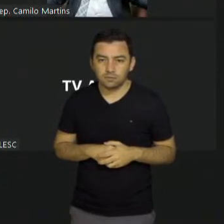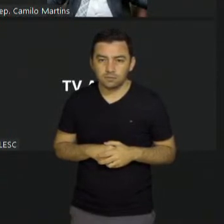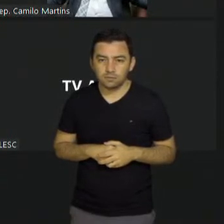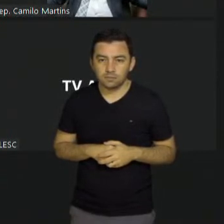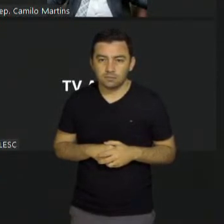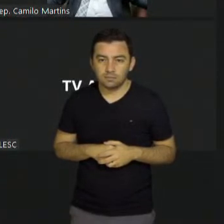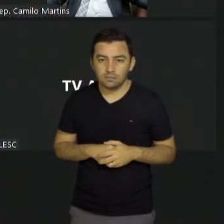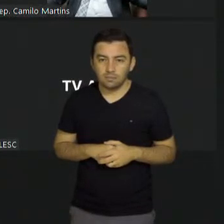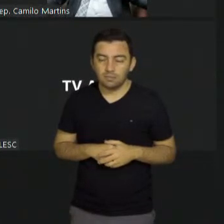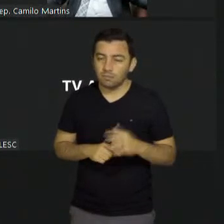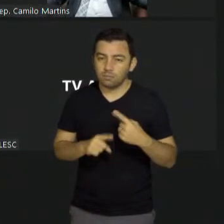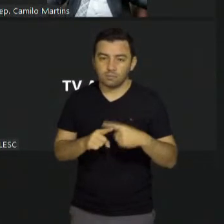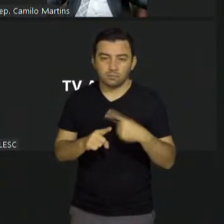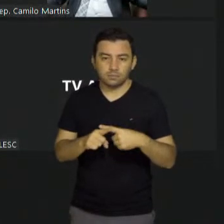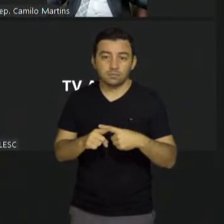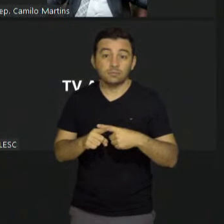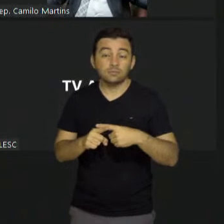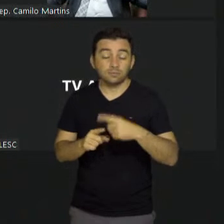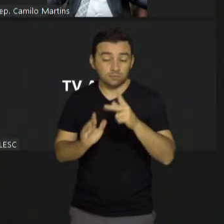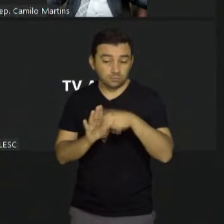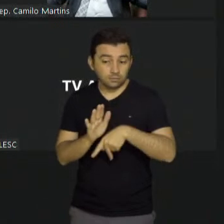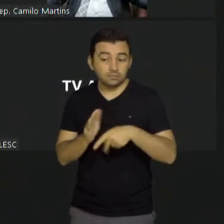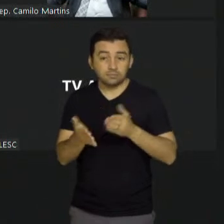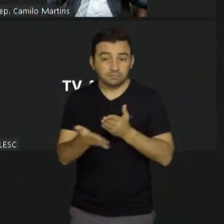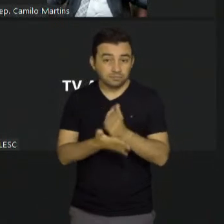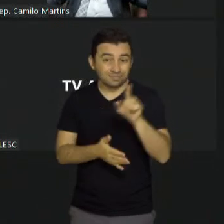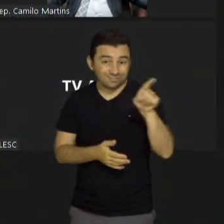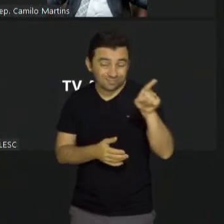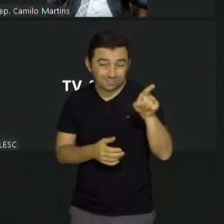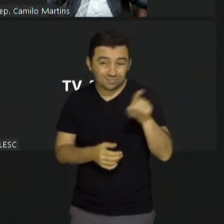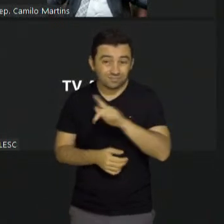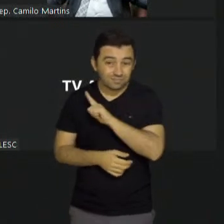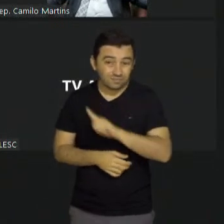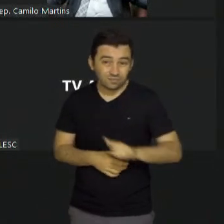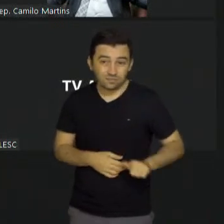Para que o projeto seja aprovado pelo governador, ele precisa...